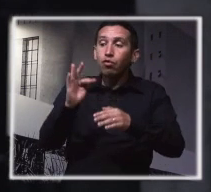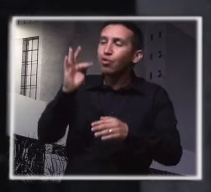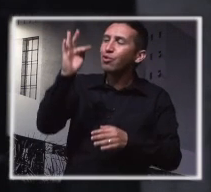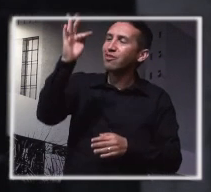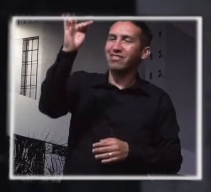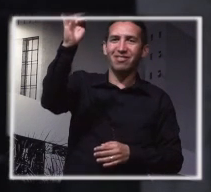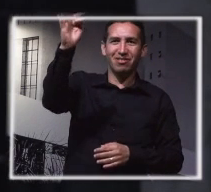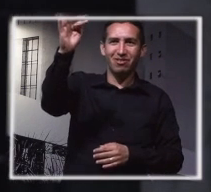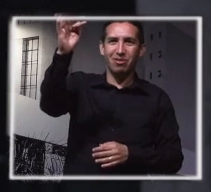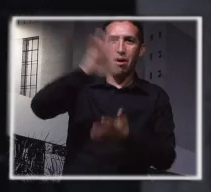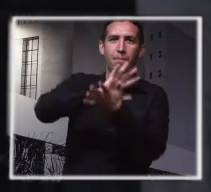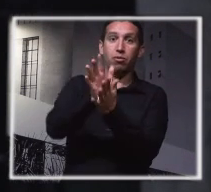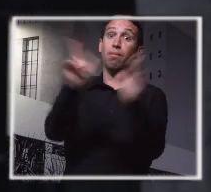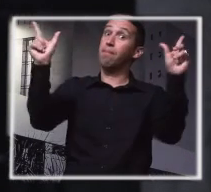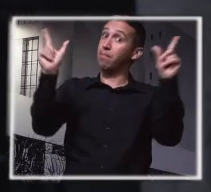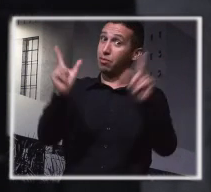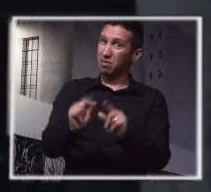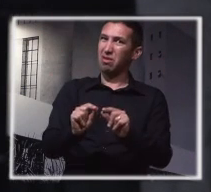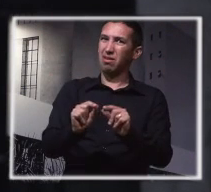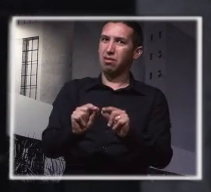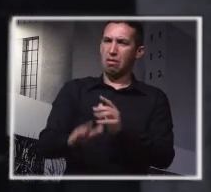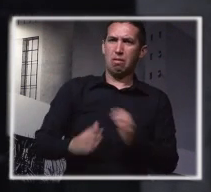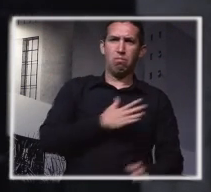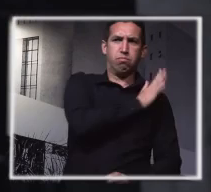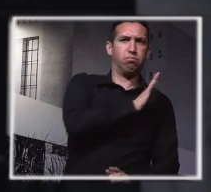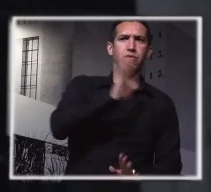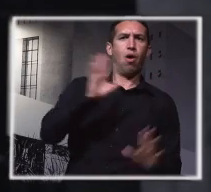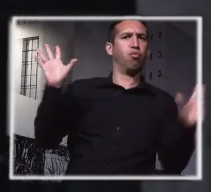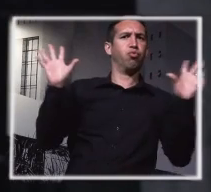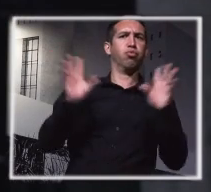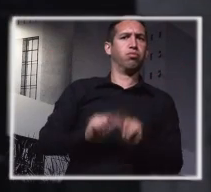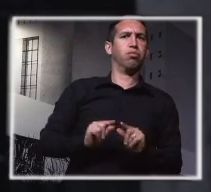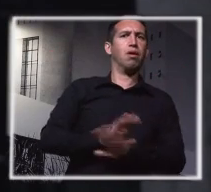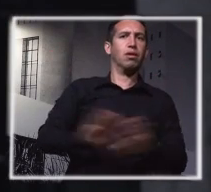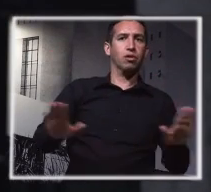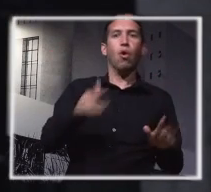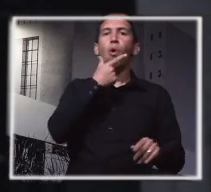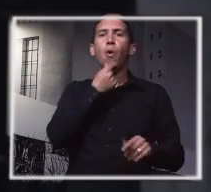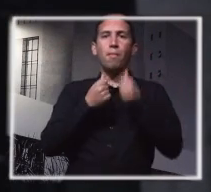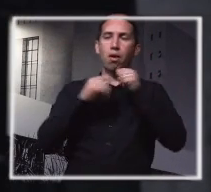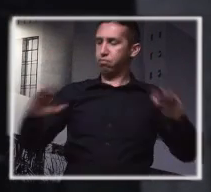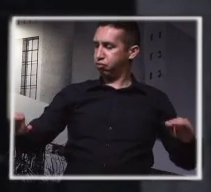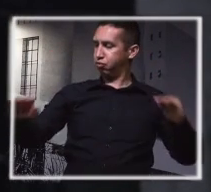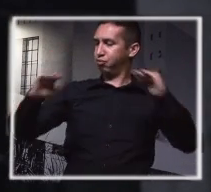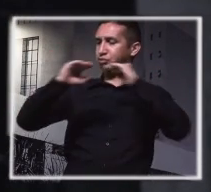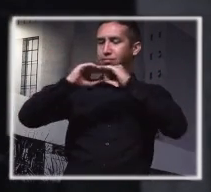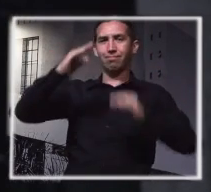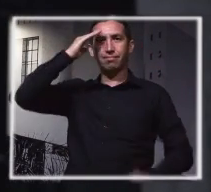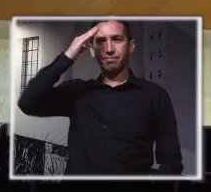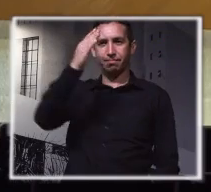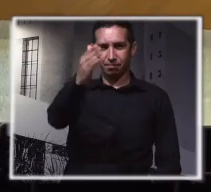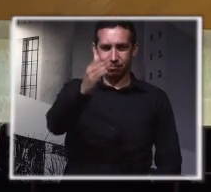com menos preconceitos, menos estereótipos de gêneros, com mais igualdade material entre homens e mulheres. Muito obrigada.